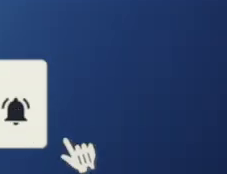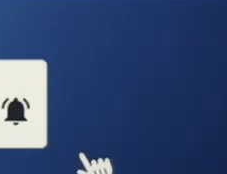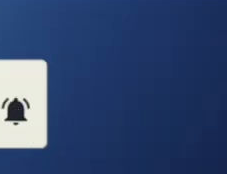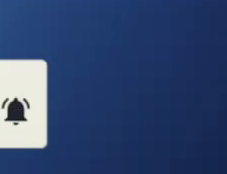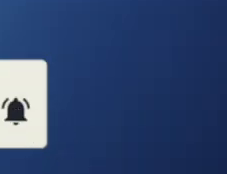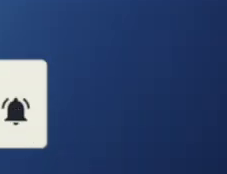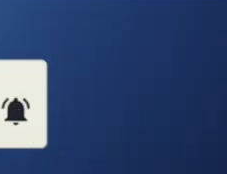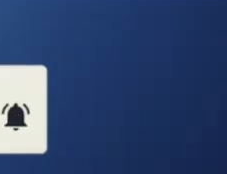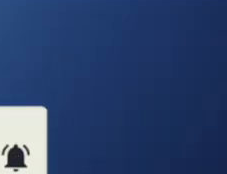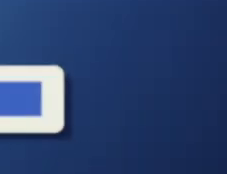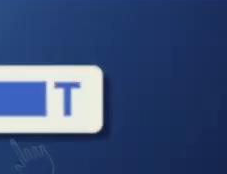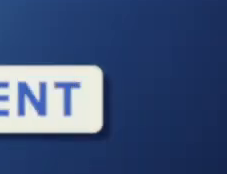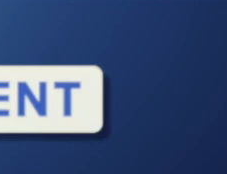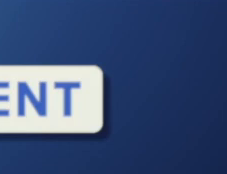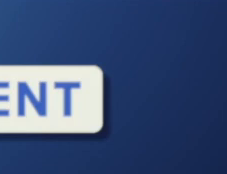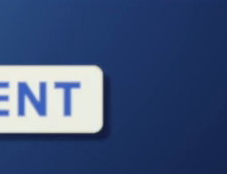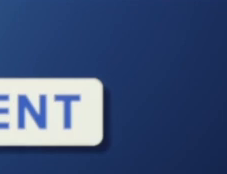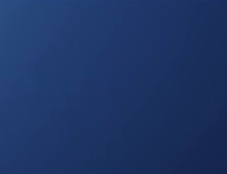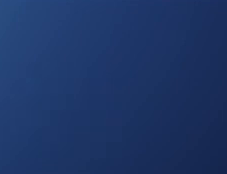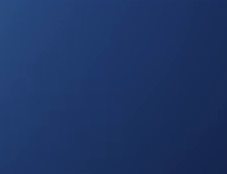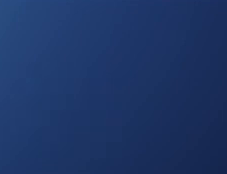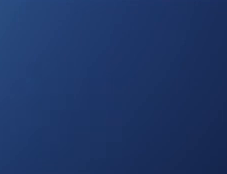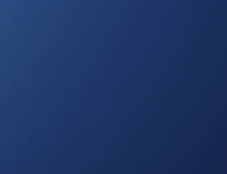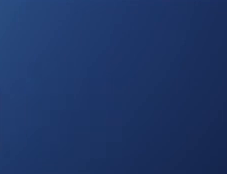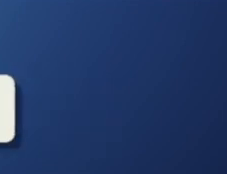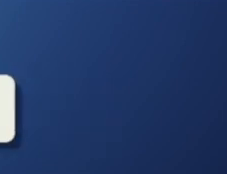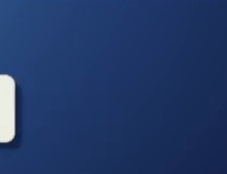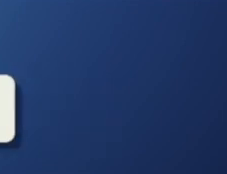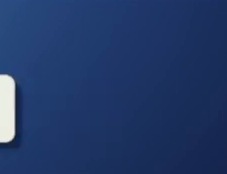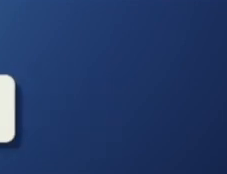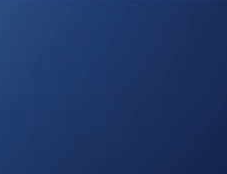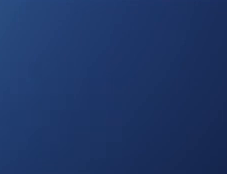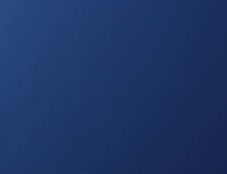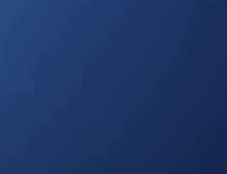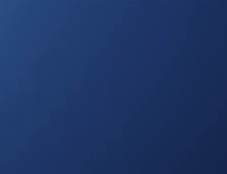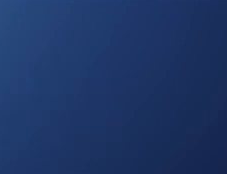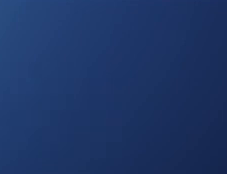No hanehan butan notifikasan, hodi fo komentari no fahetutan, ba media selu.